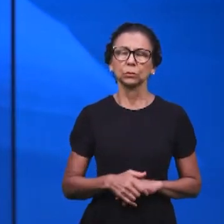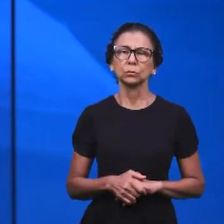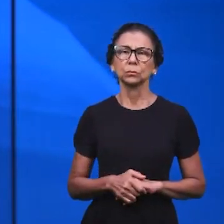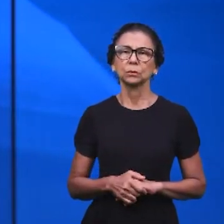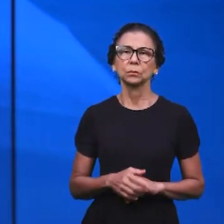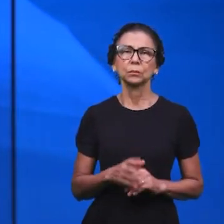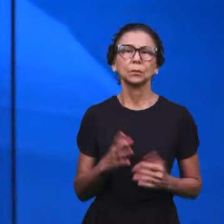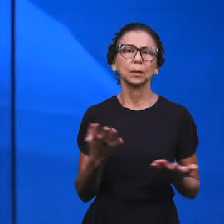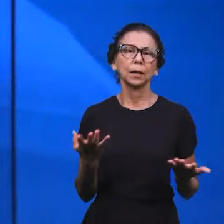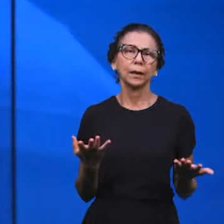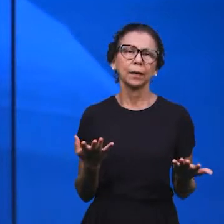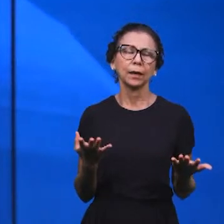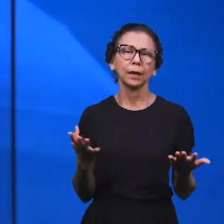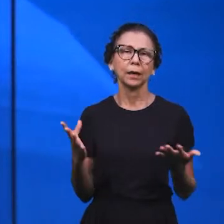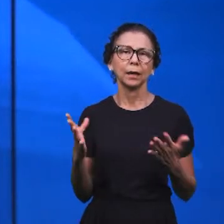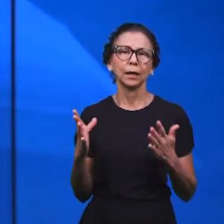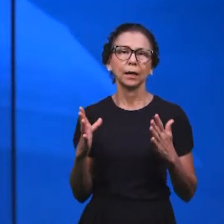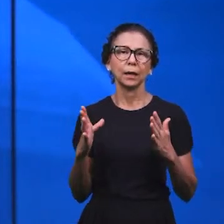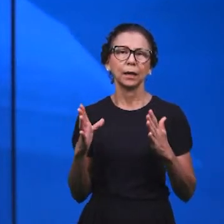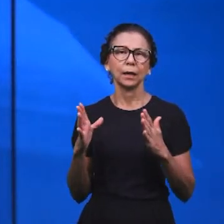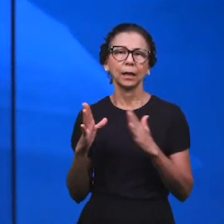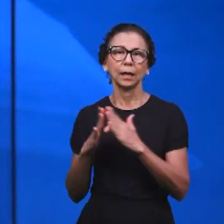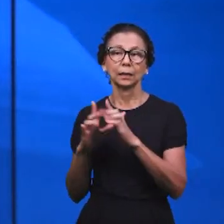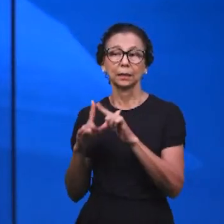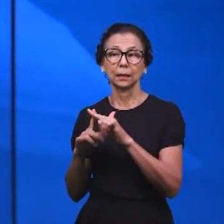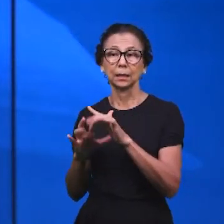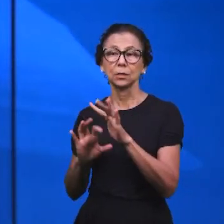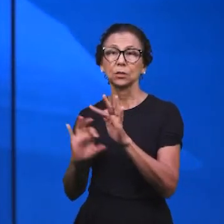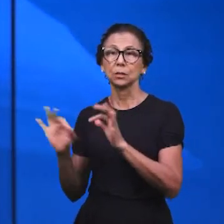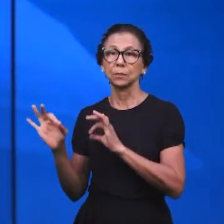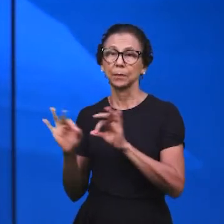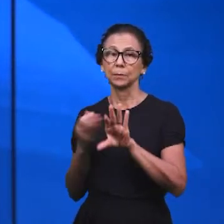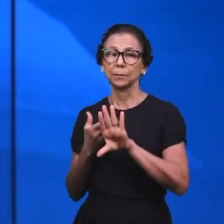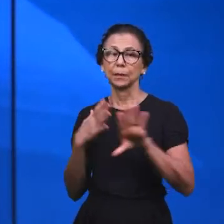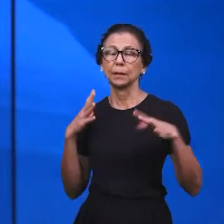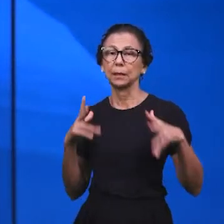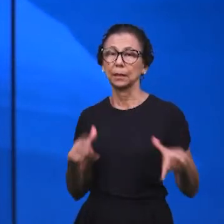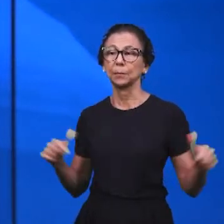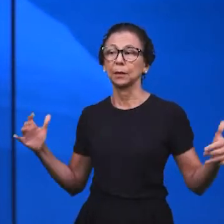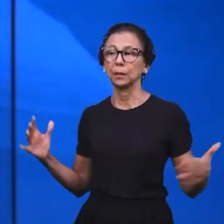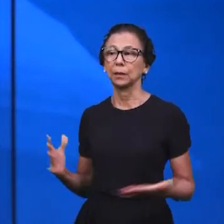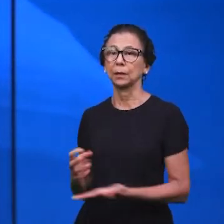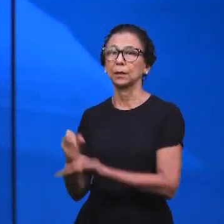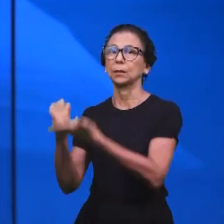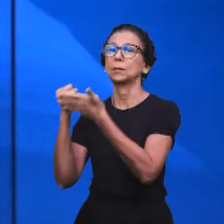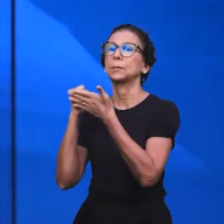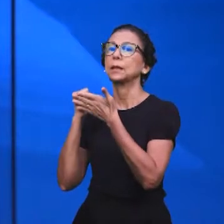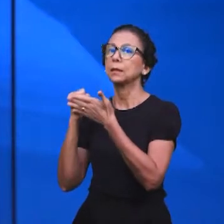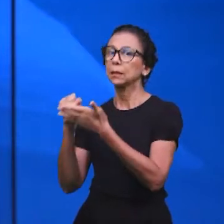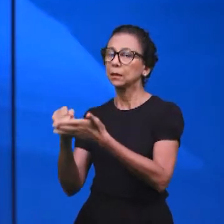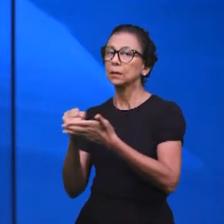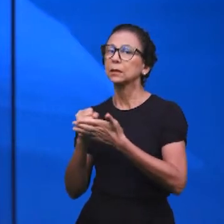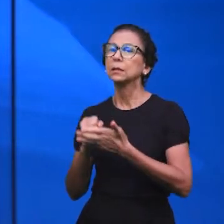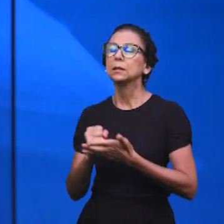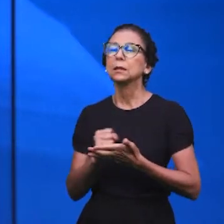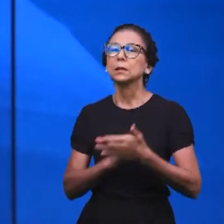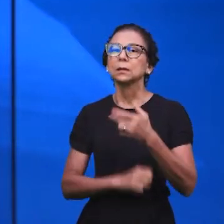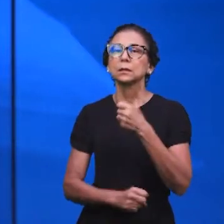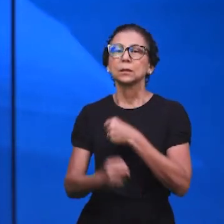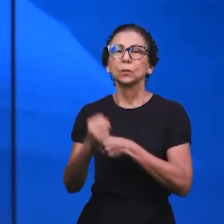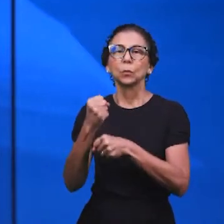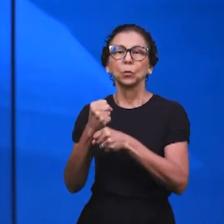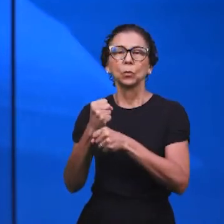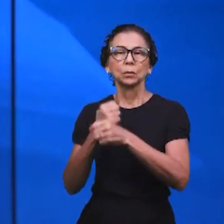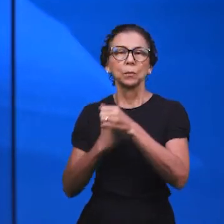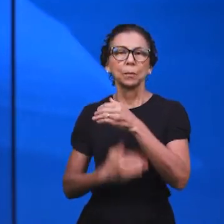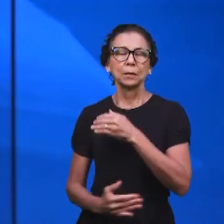igreja para o arrebatamento, porque nós estamos terminando um ano, já terminamos um ano e estamos vivendo as primeiras experiências de um